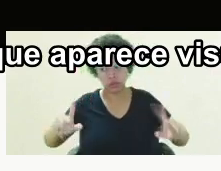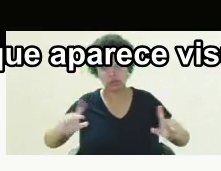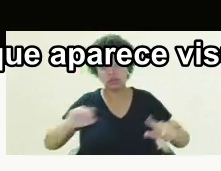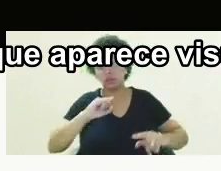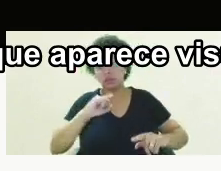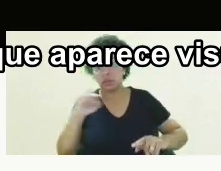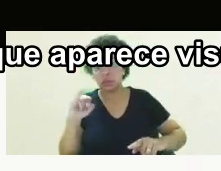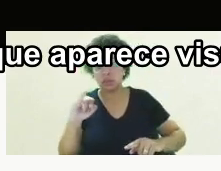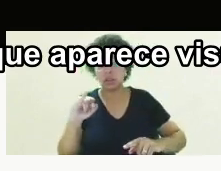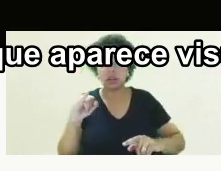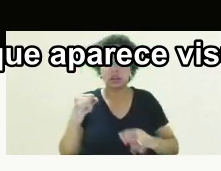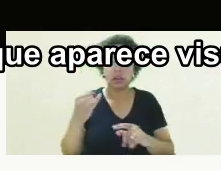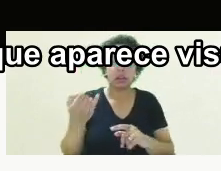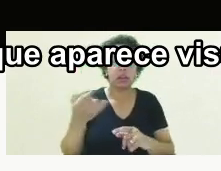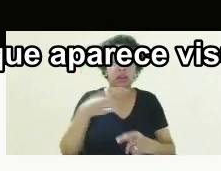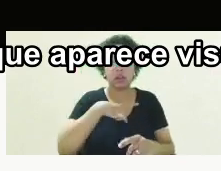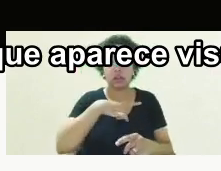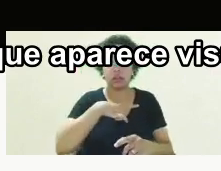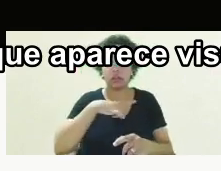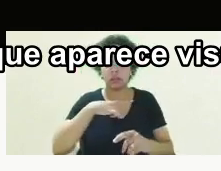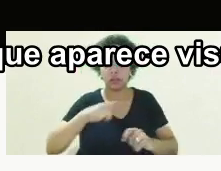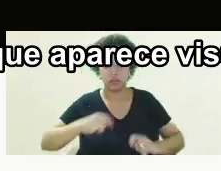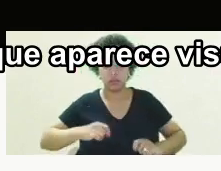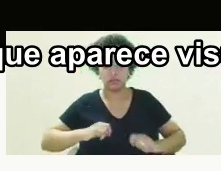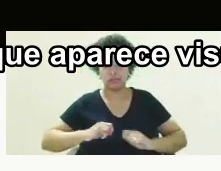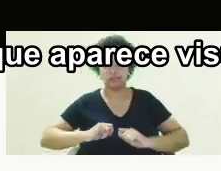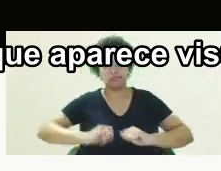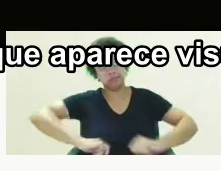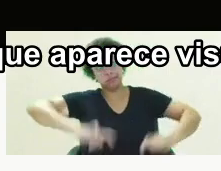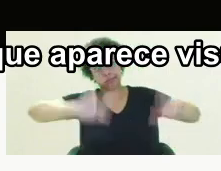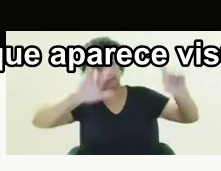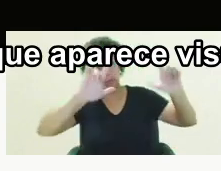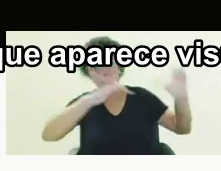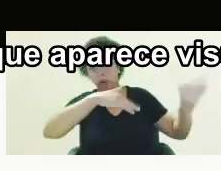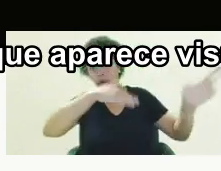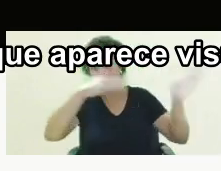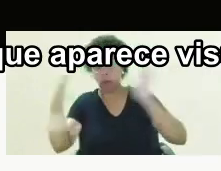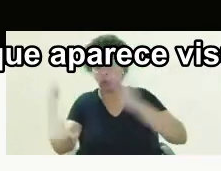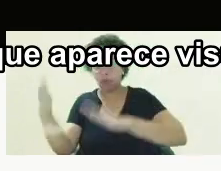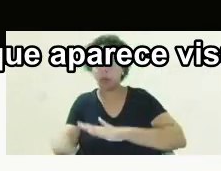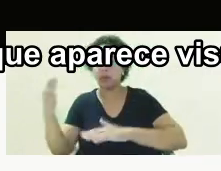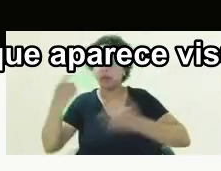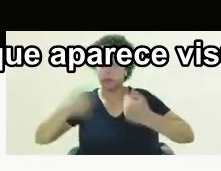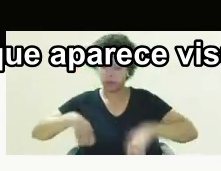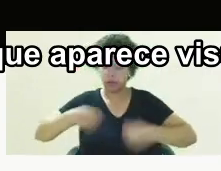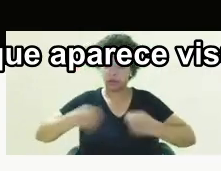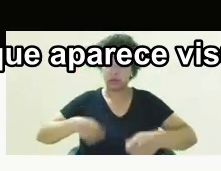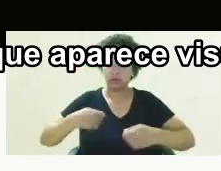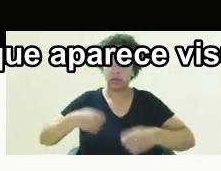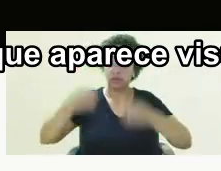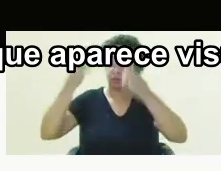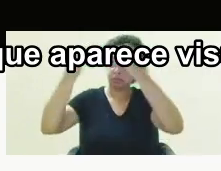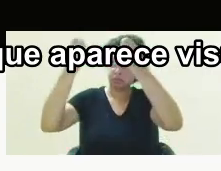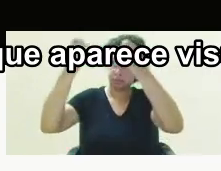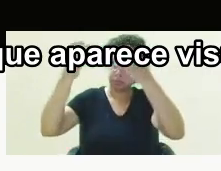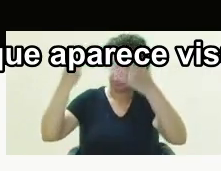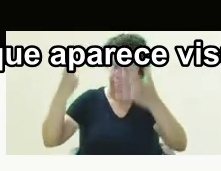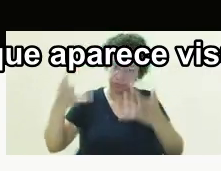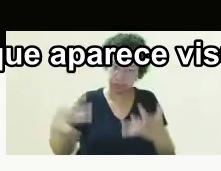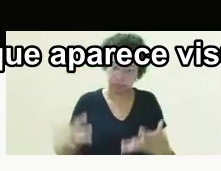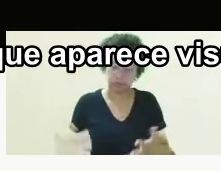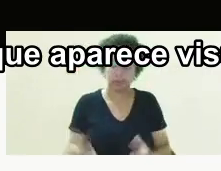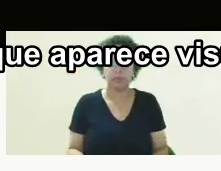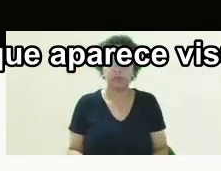num cartaz de divulgação e aí tem toda aquela cena que indica ser o Pantera Negra. Aí sim a gente tem que falar isso na